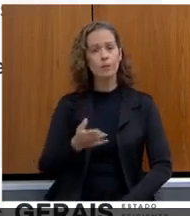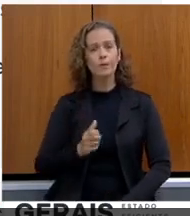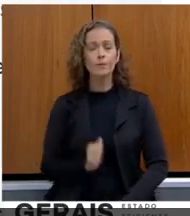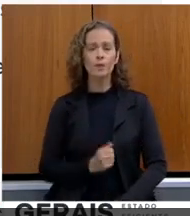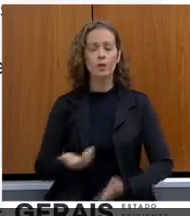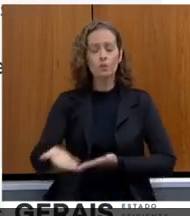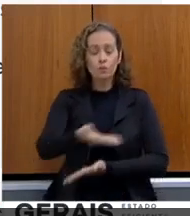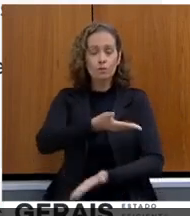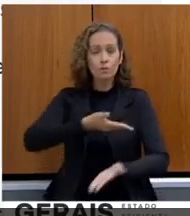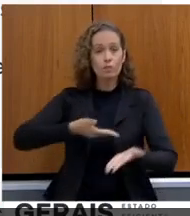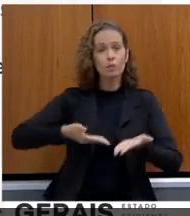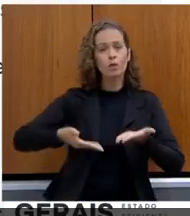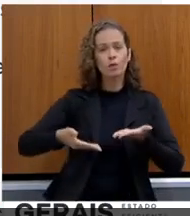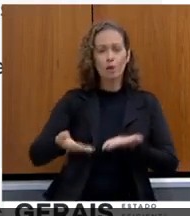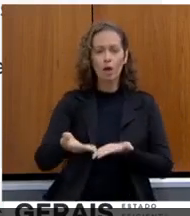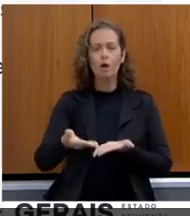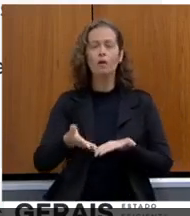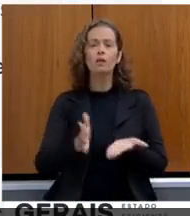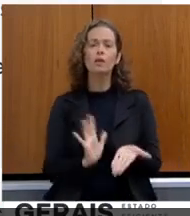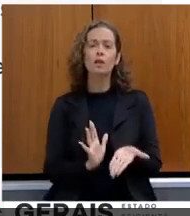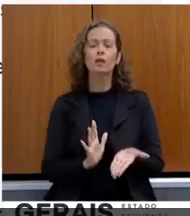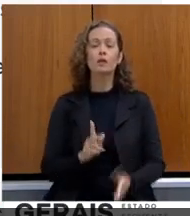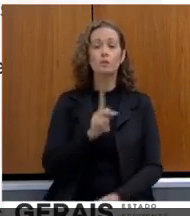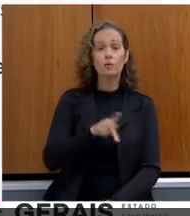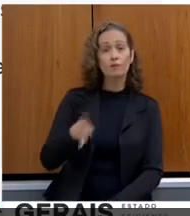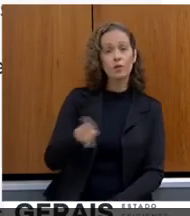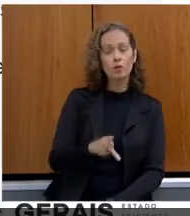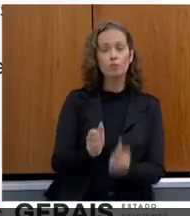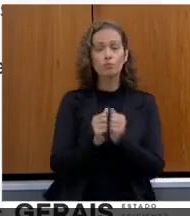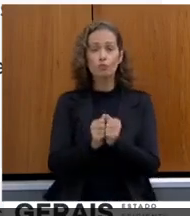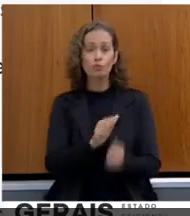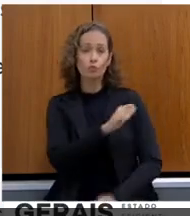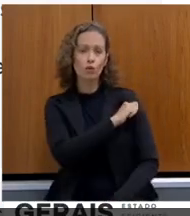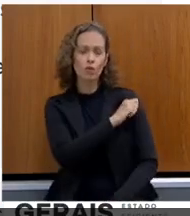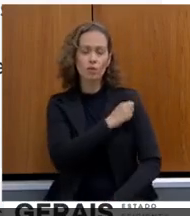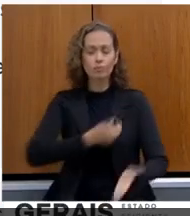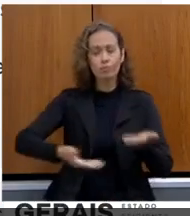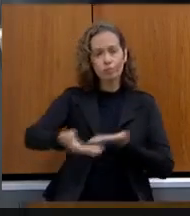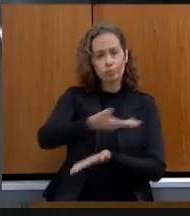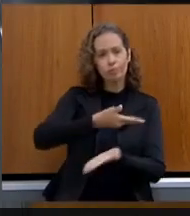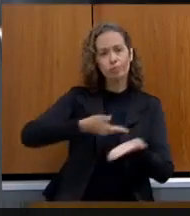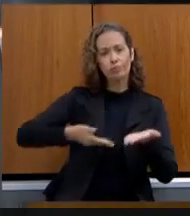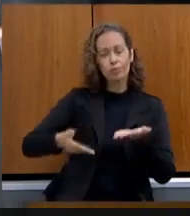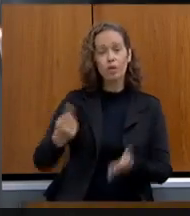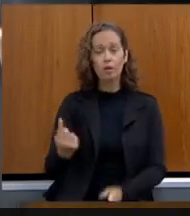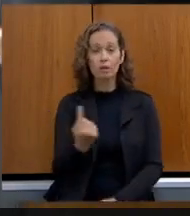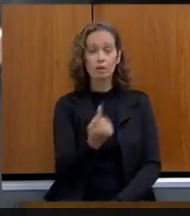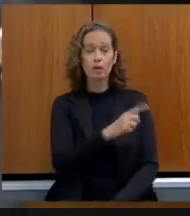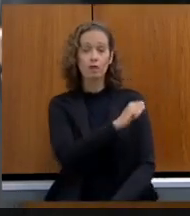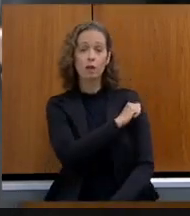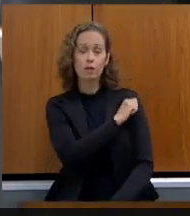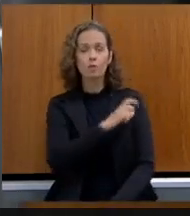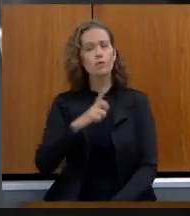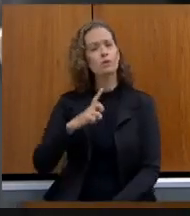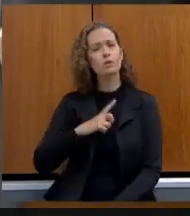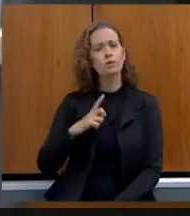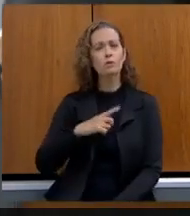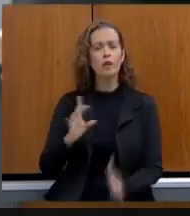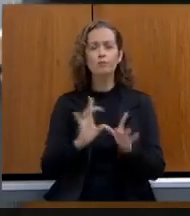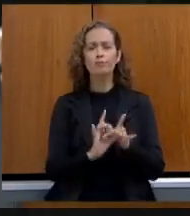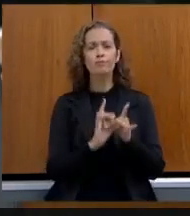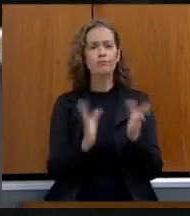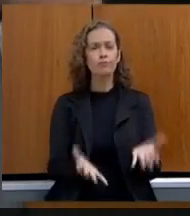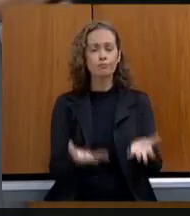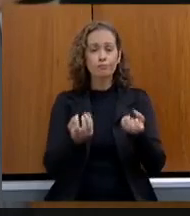essa troca de arquivos e mídia entre professores estudantes cada aluno dessa rede cada estudante desta rede tem acesso a esse material